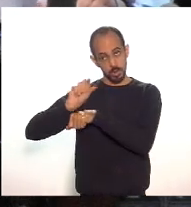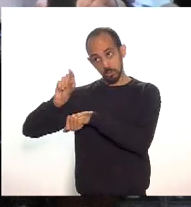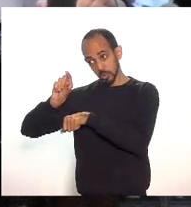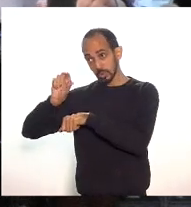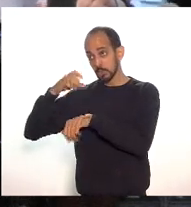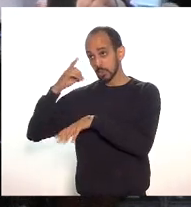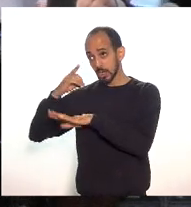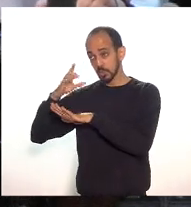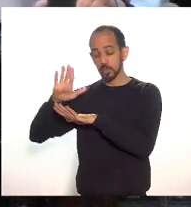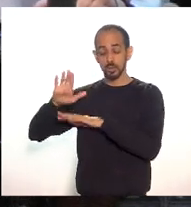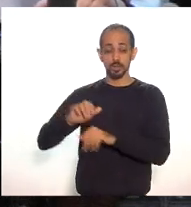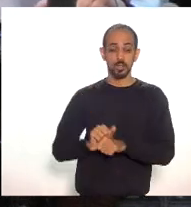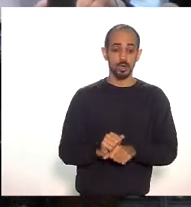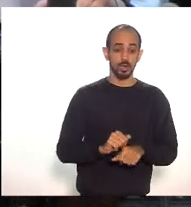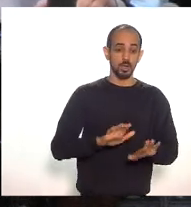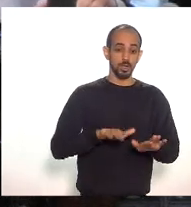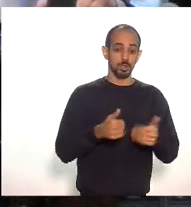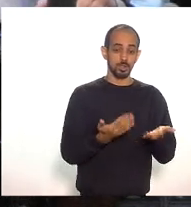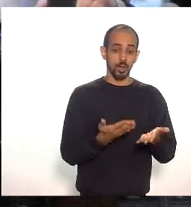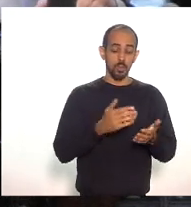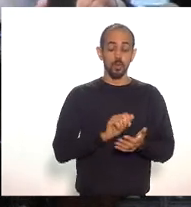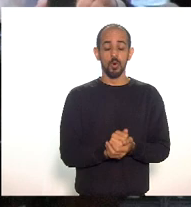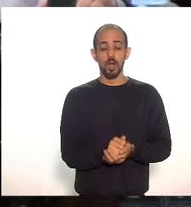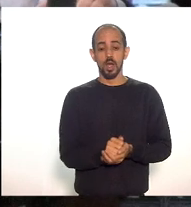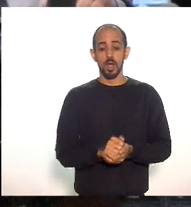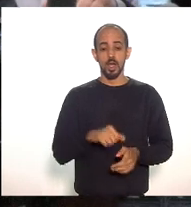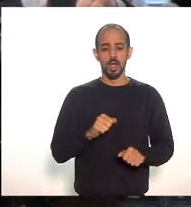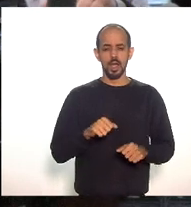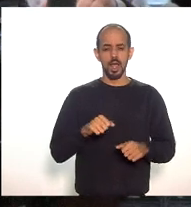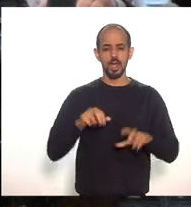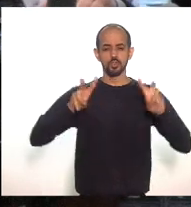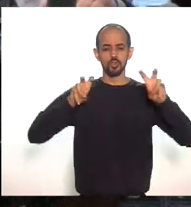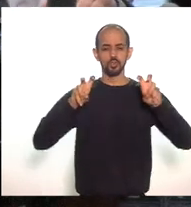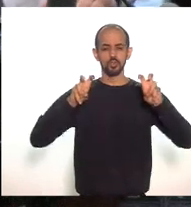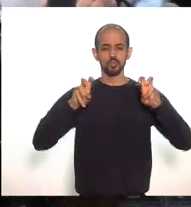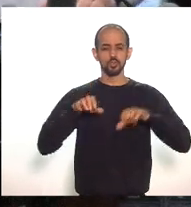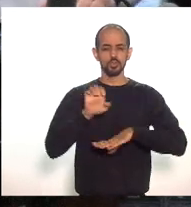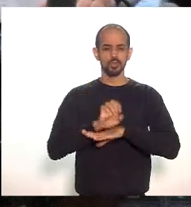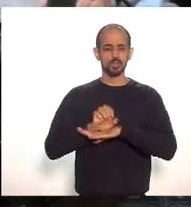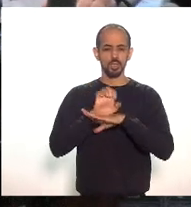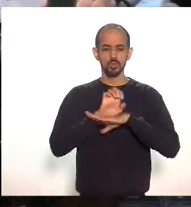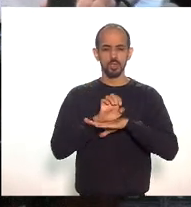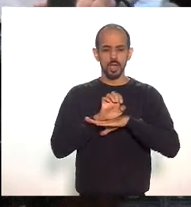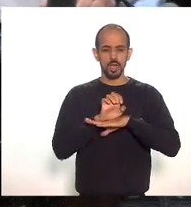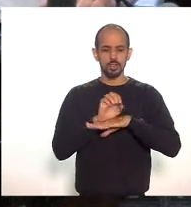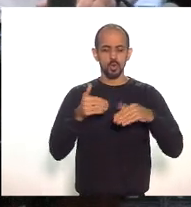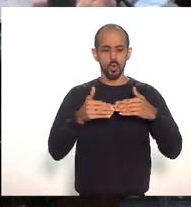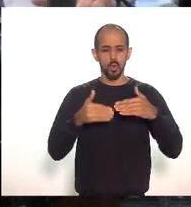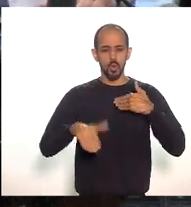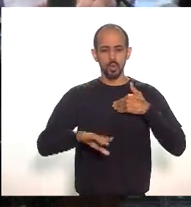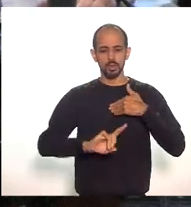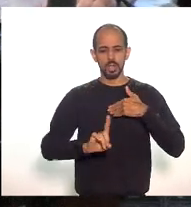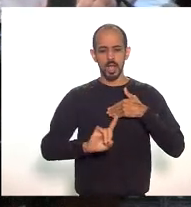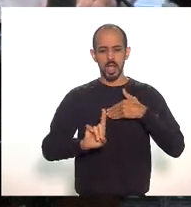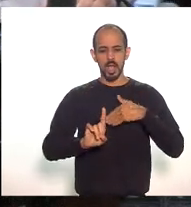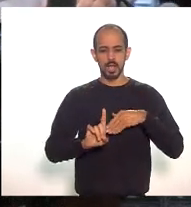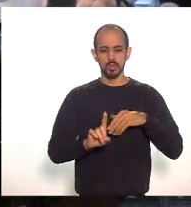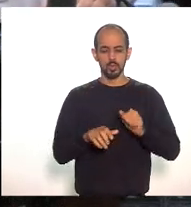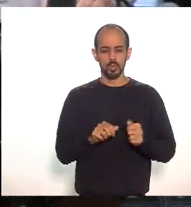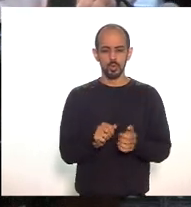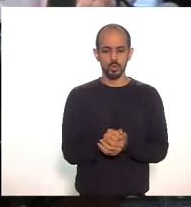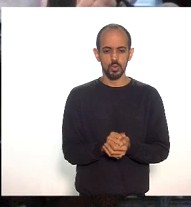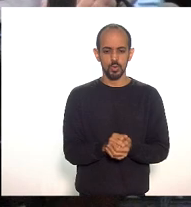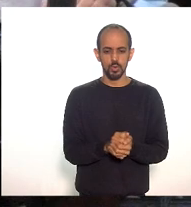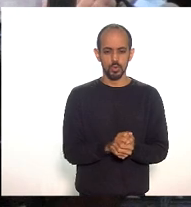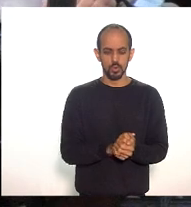da comissão de tributação controle da arrecadação Estadual fiscalização sobre estaduais contrário com voto em separado favorável à emenda da comissão de